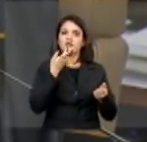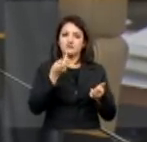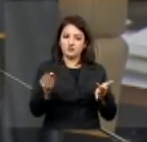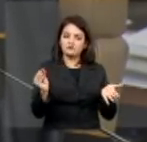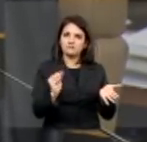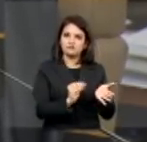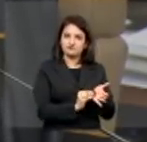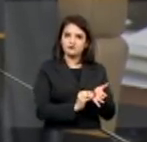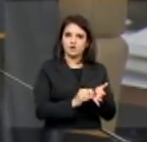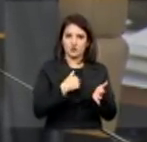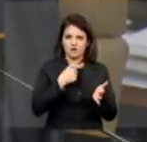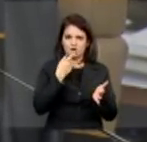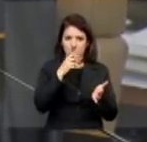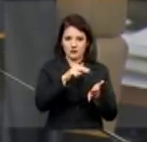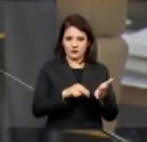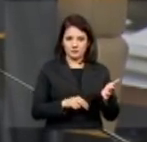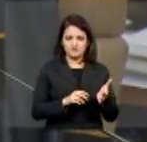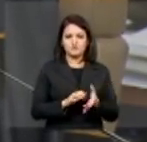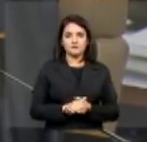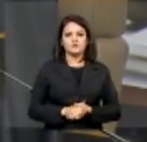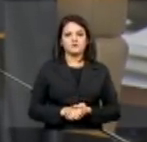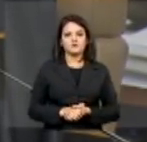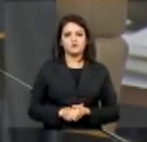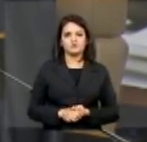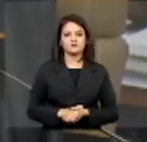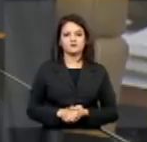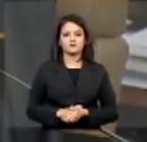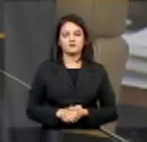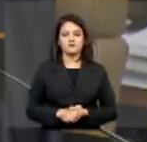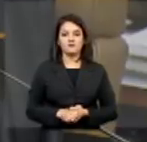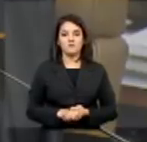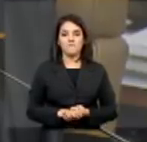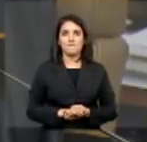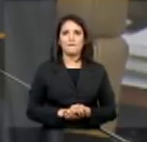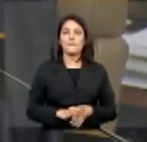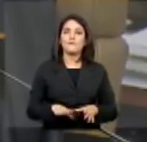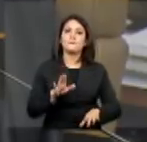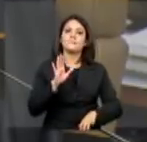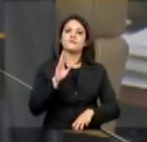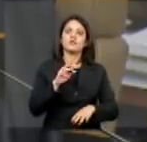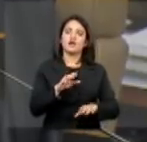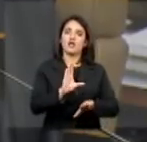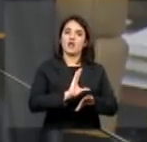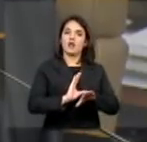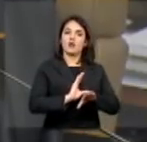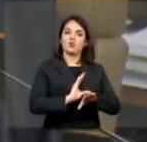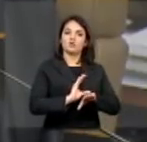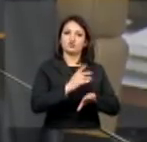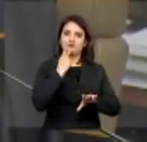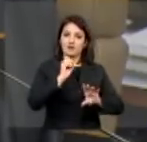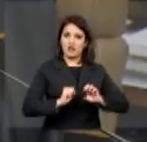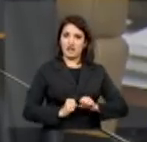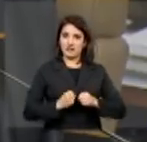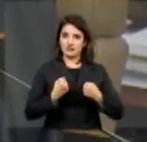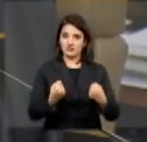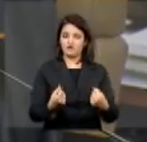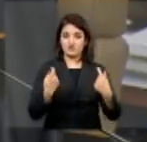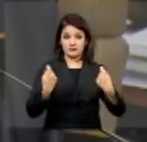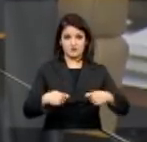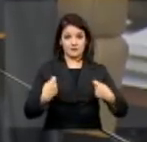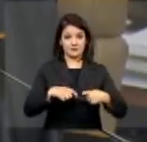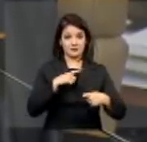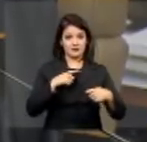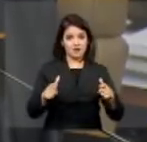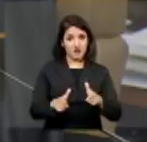argumento cito entre aspas a previsão constitucional assegura que a defesa deverá ser exercida amplamente e